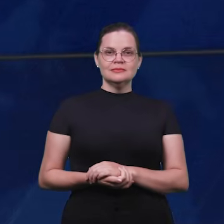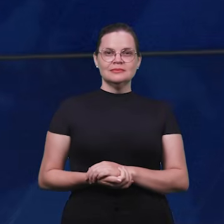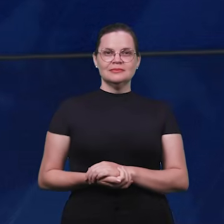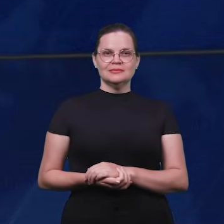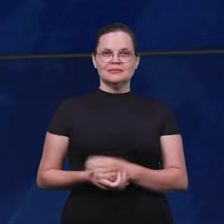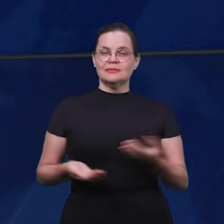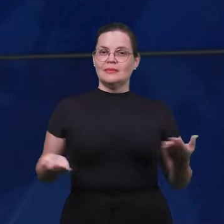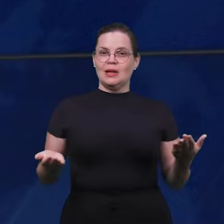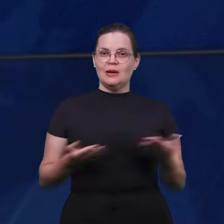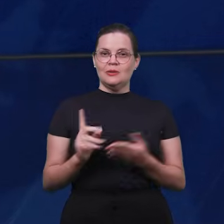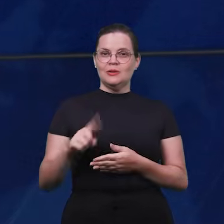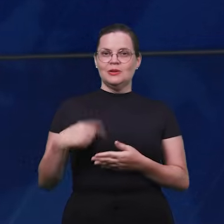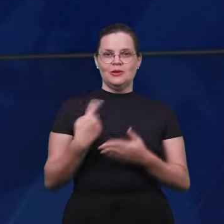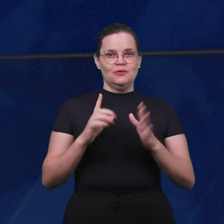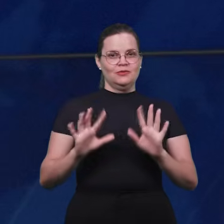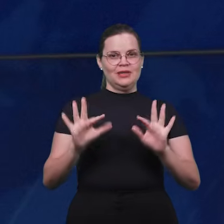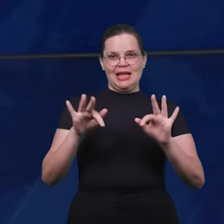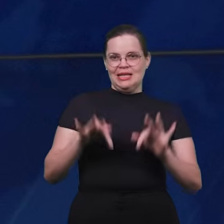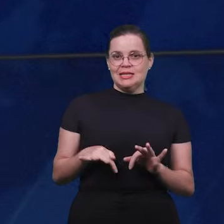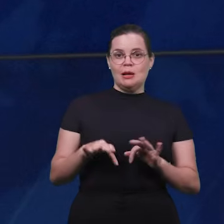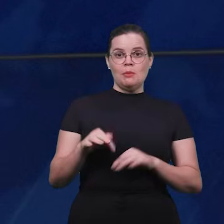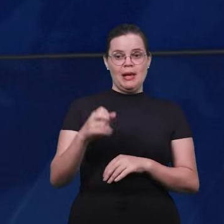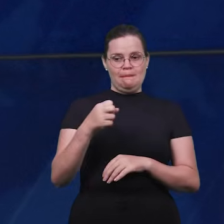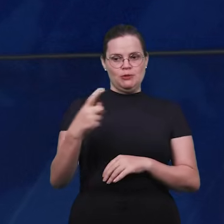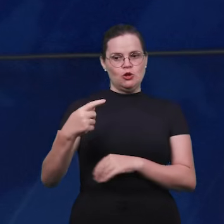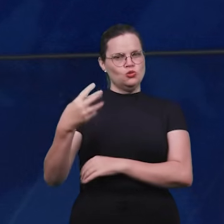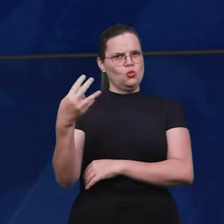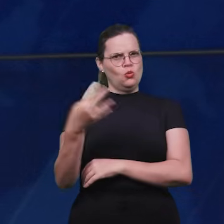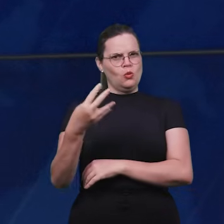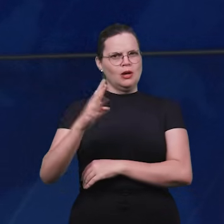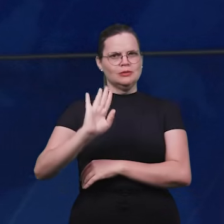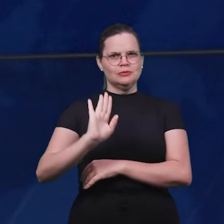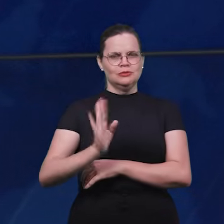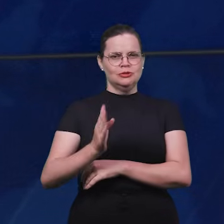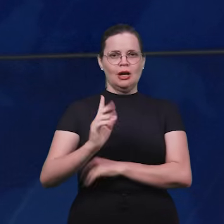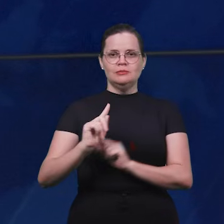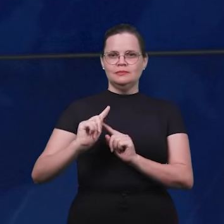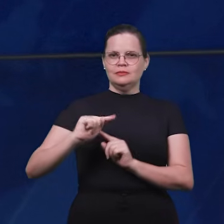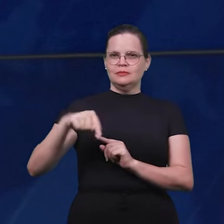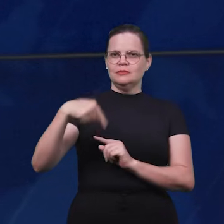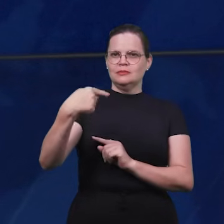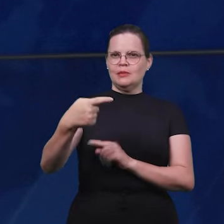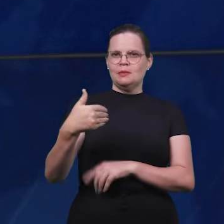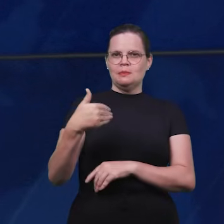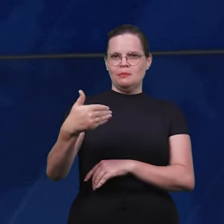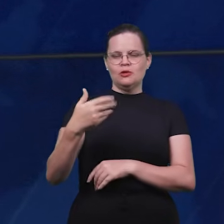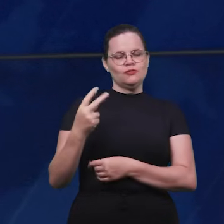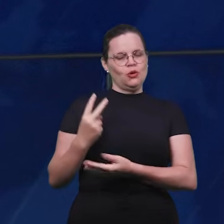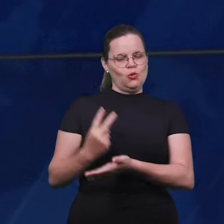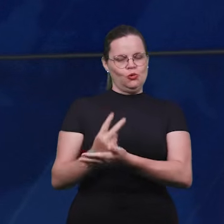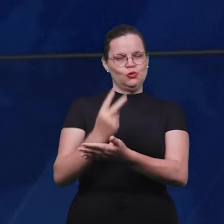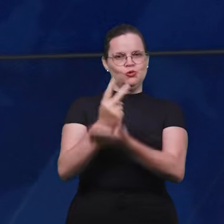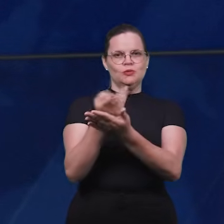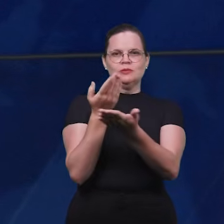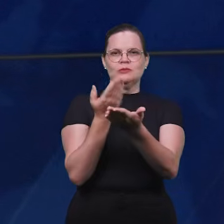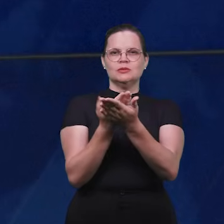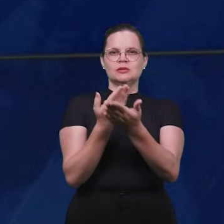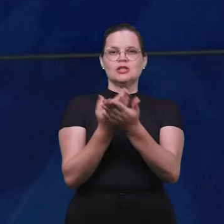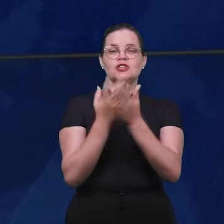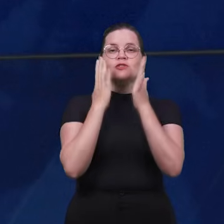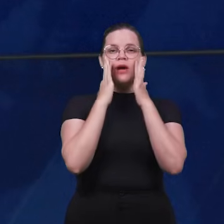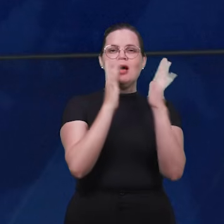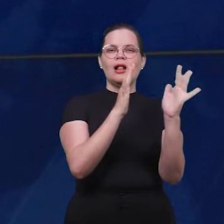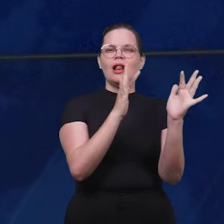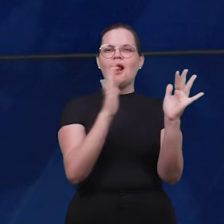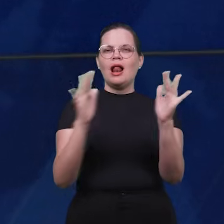Encerramos aqui este 4º episódio deste estudo, o qual daremos continuidade no próximo episódio, quando acompanharemos